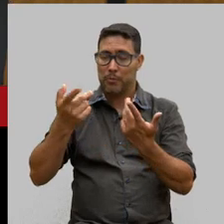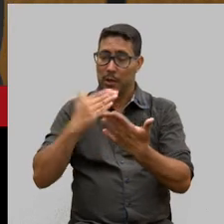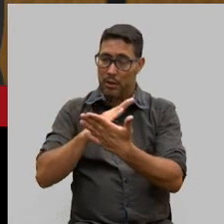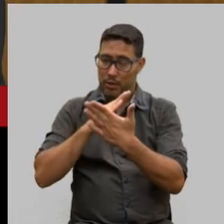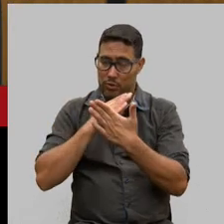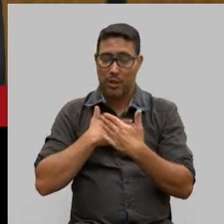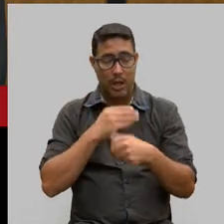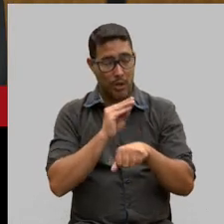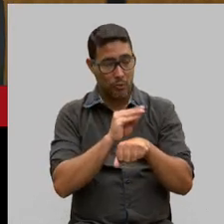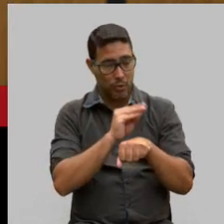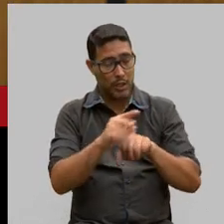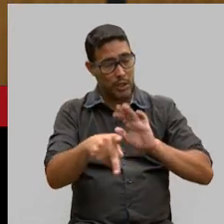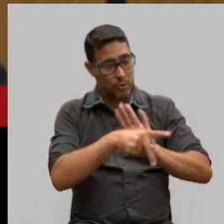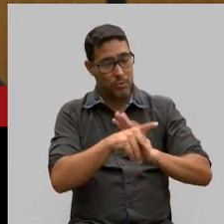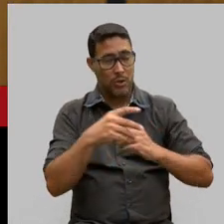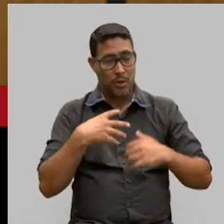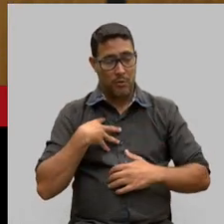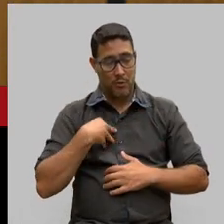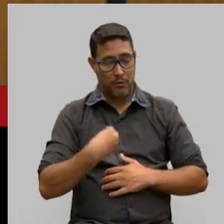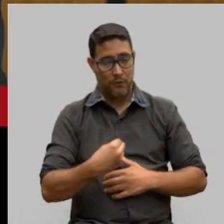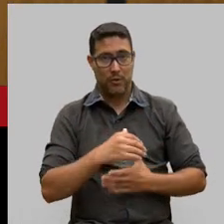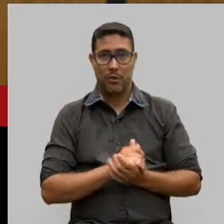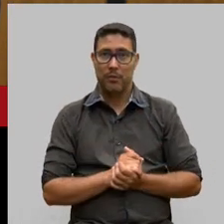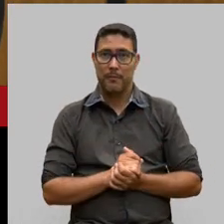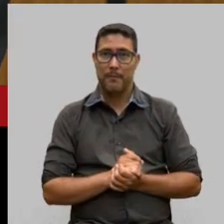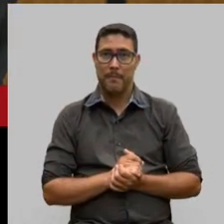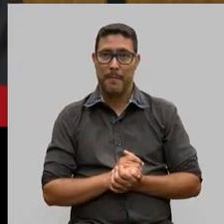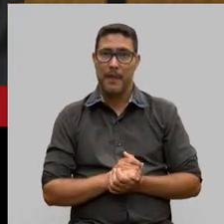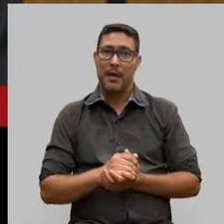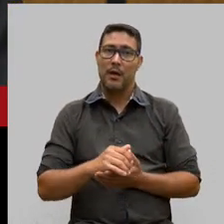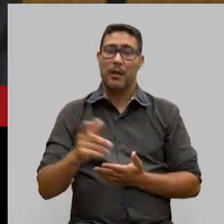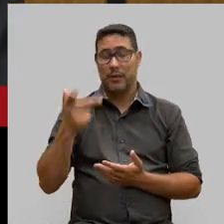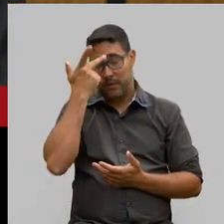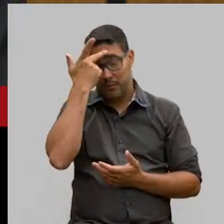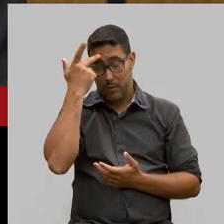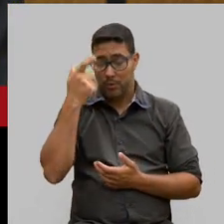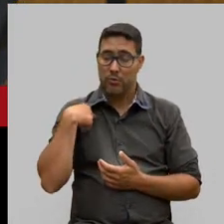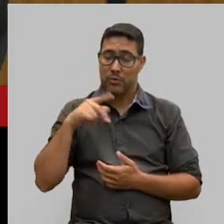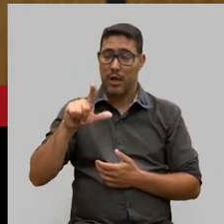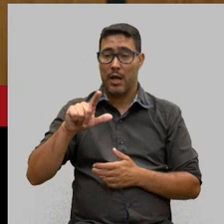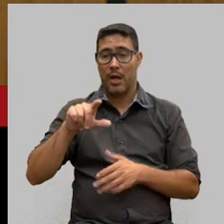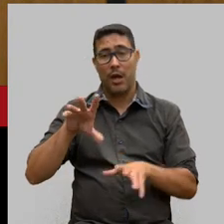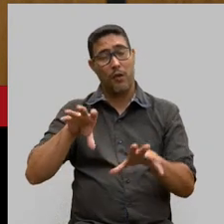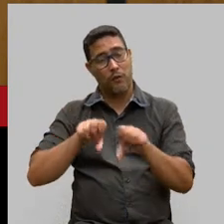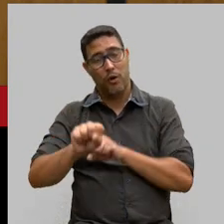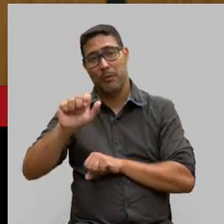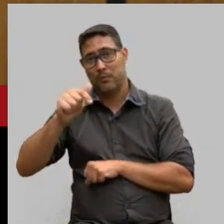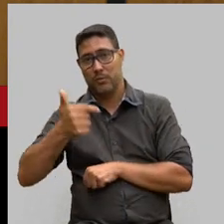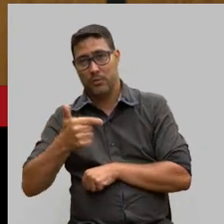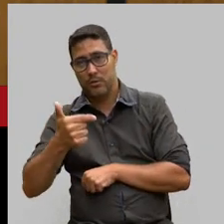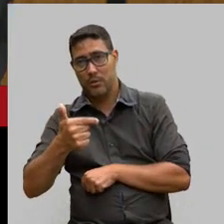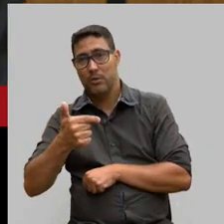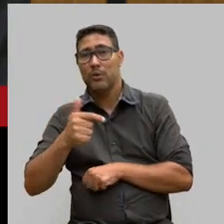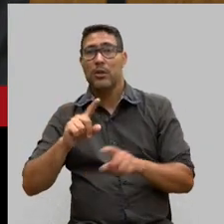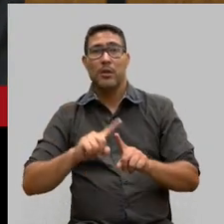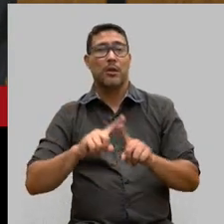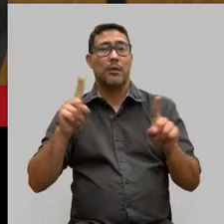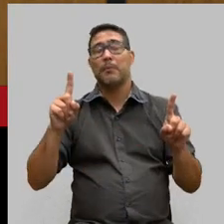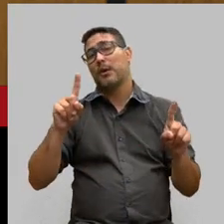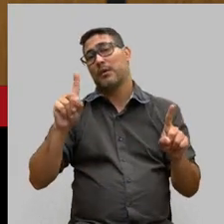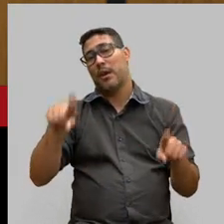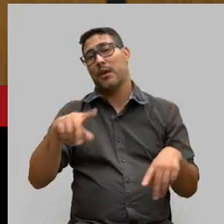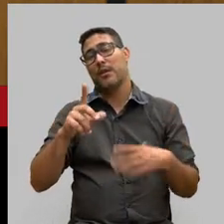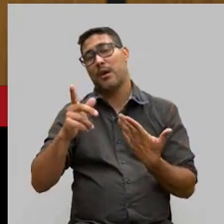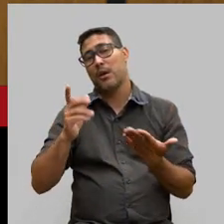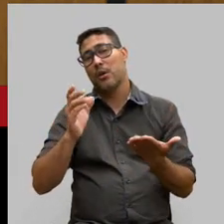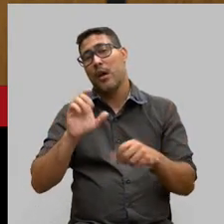primeiro às vezes os fisioterapeutas fazendo obtenção de novo título mas eh esta graduação não pode ser a Qualquer Custo a gente precisa